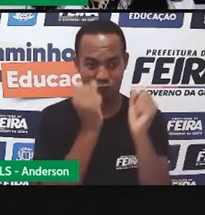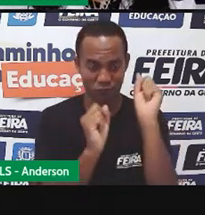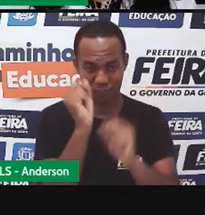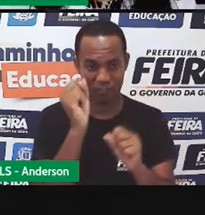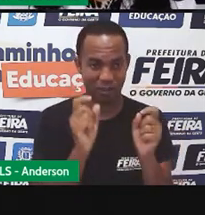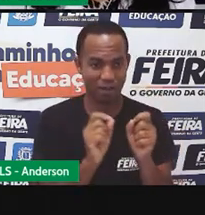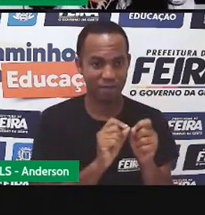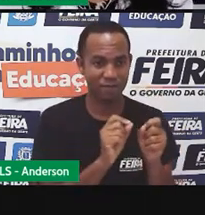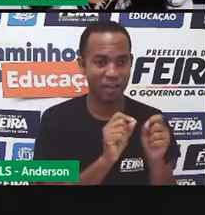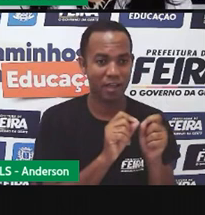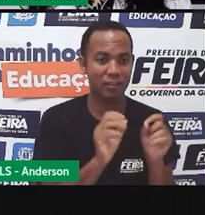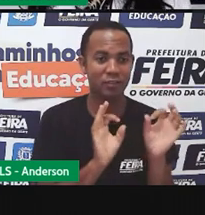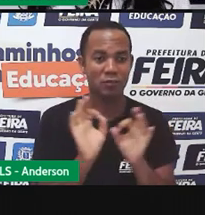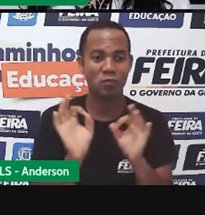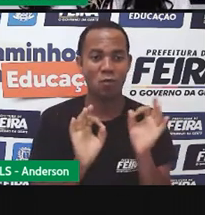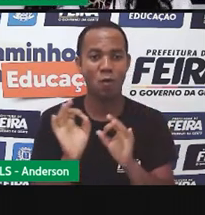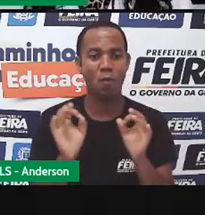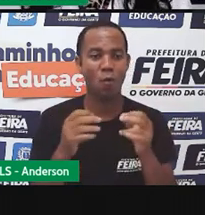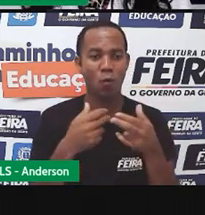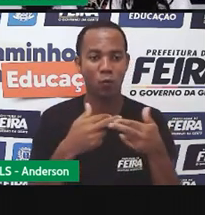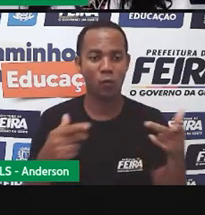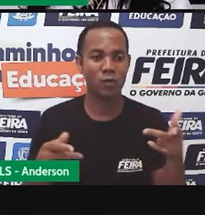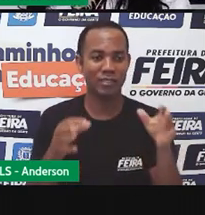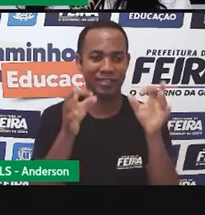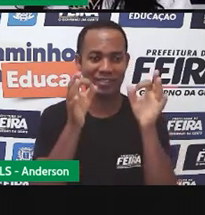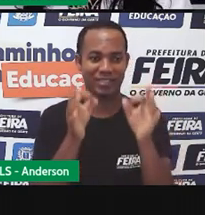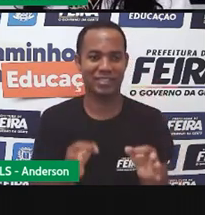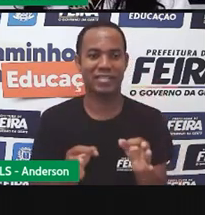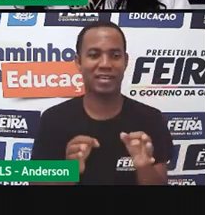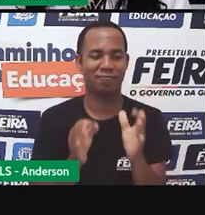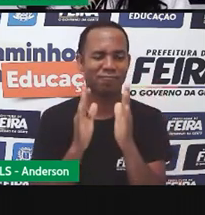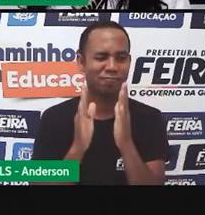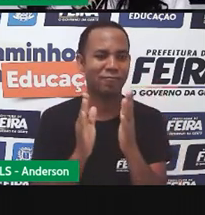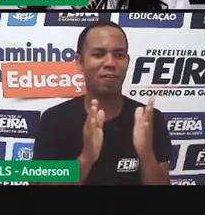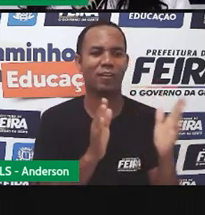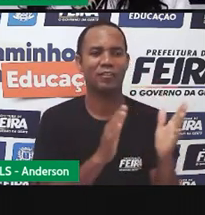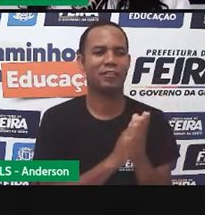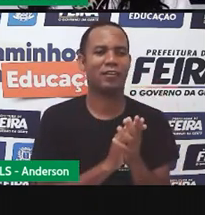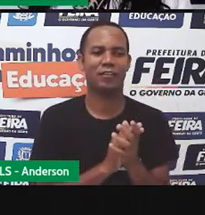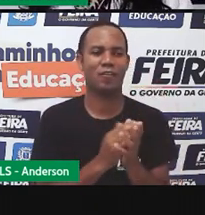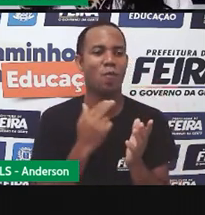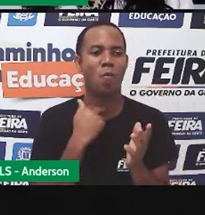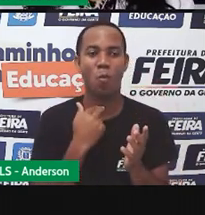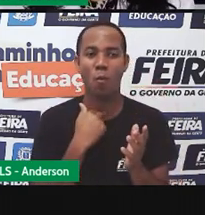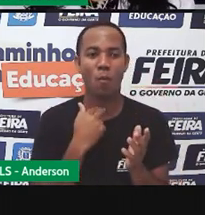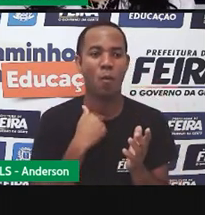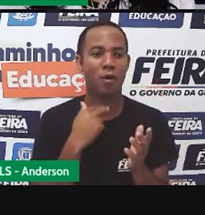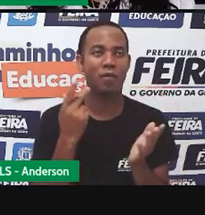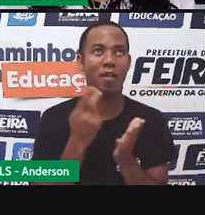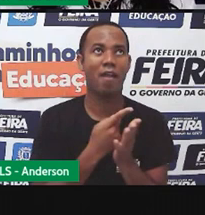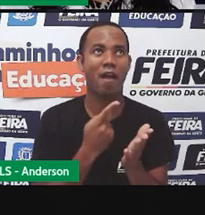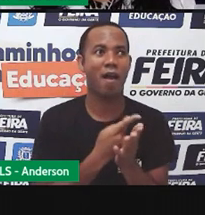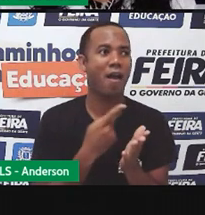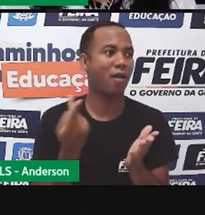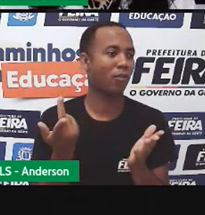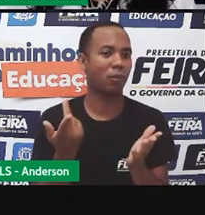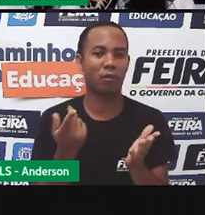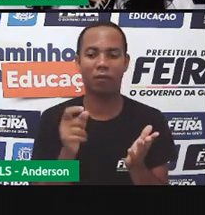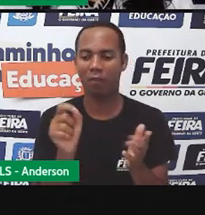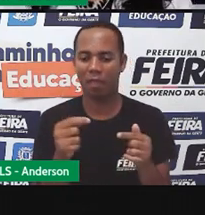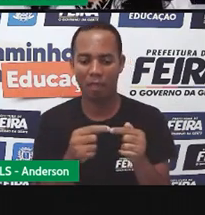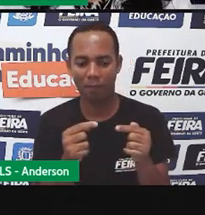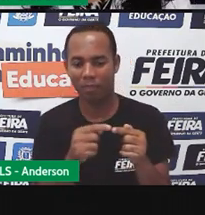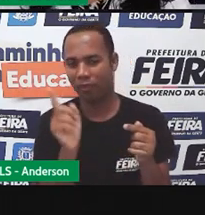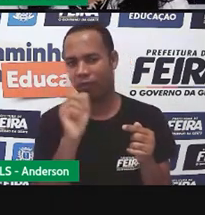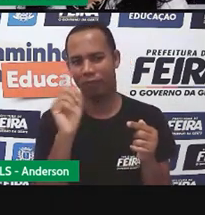já definem o material que eles pedem para ser utilizado. Existem materiais